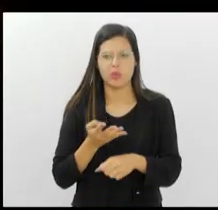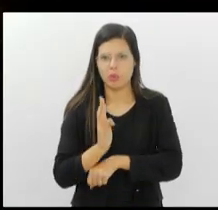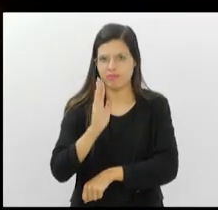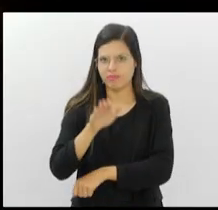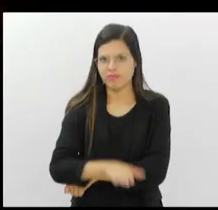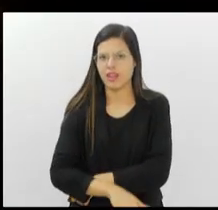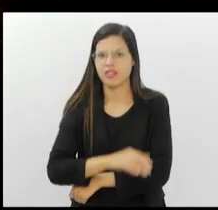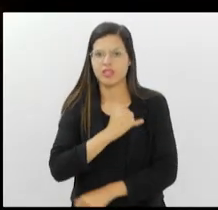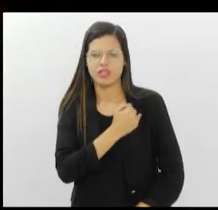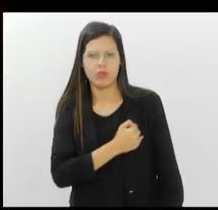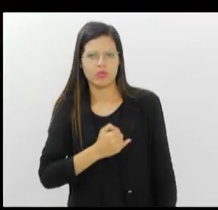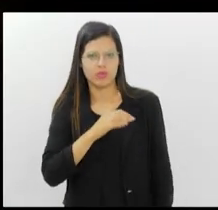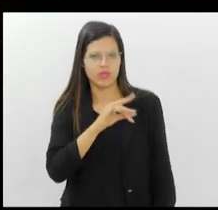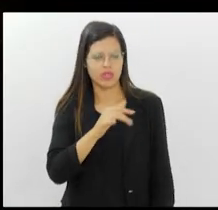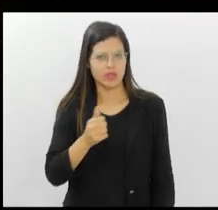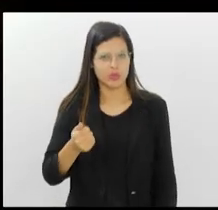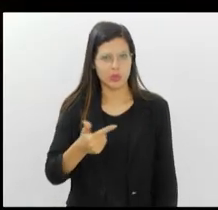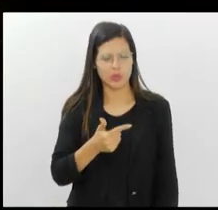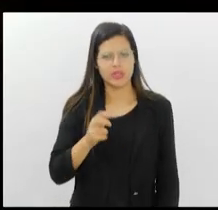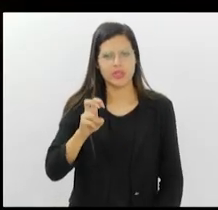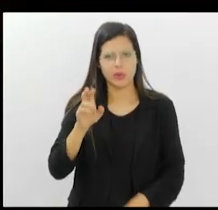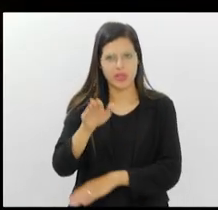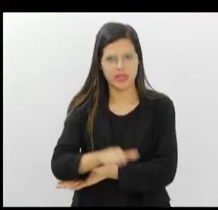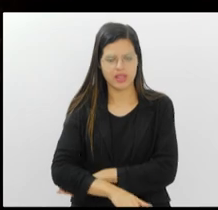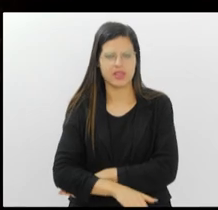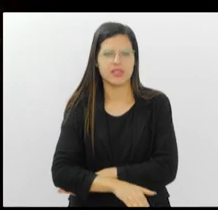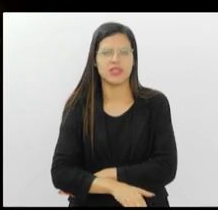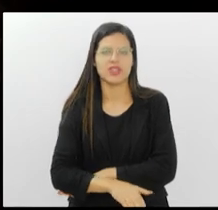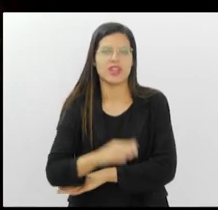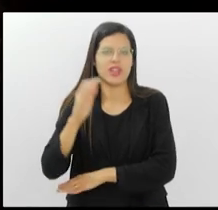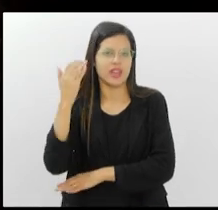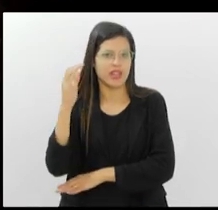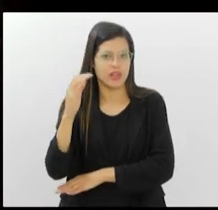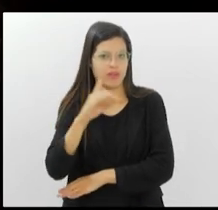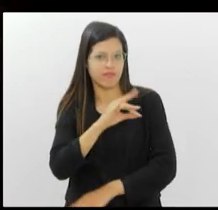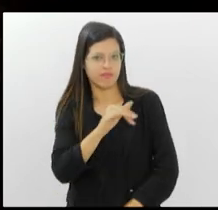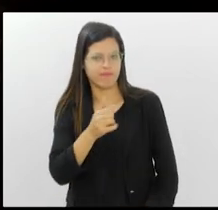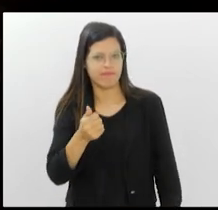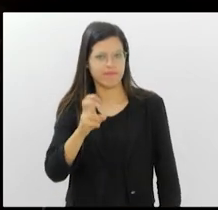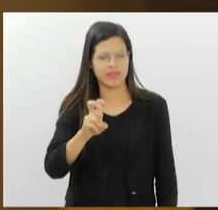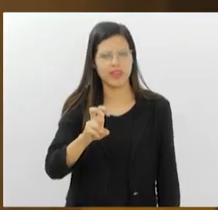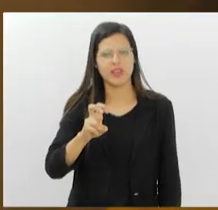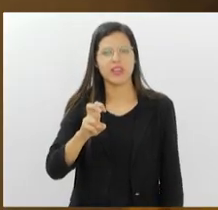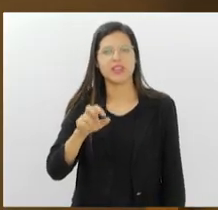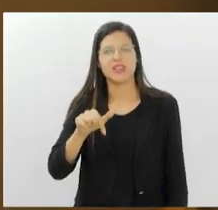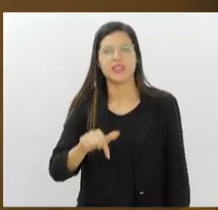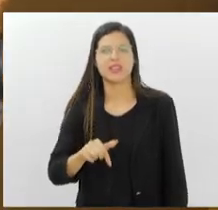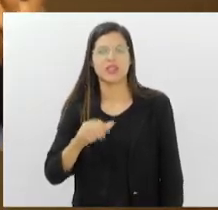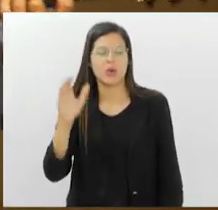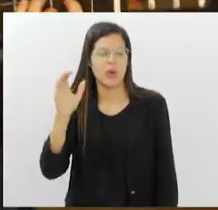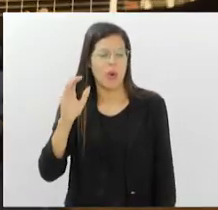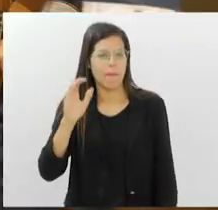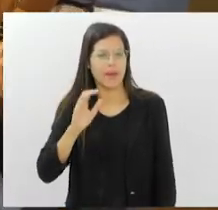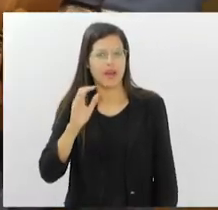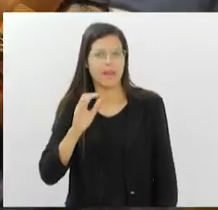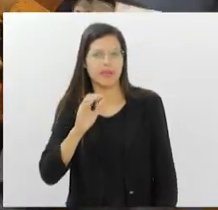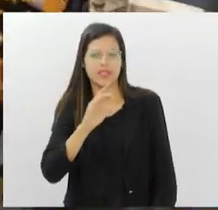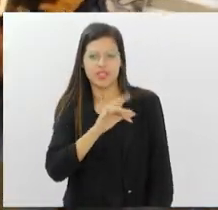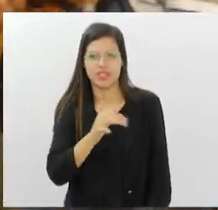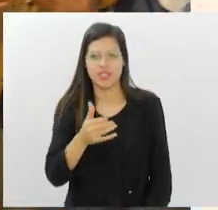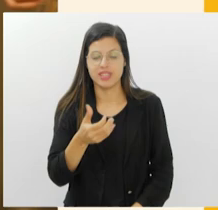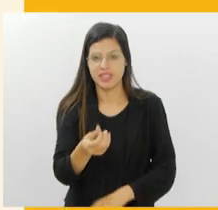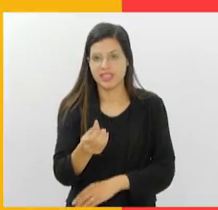São João de Meriti, no dia 12, às 5 da tarde. Niterói, no dia 15, e Copacabana, no dia 16, às 3 da